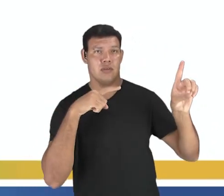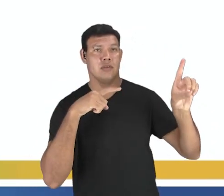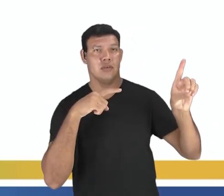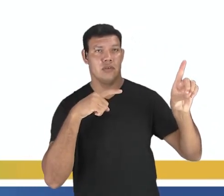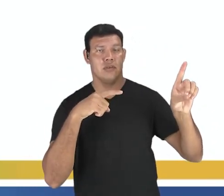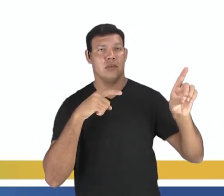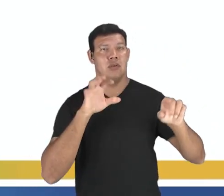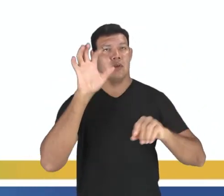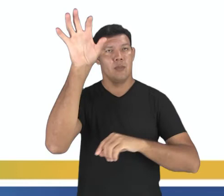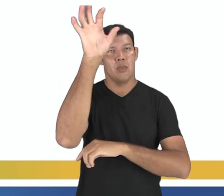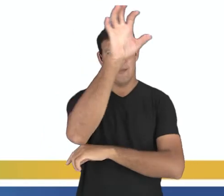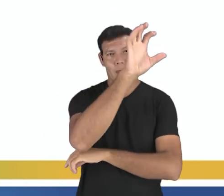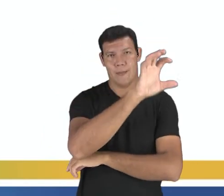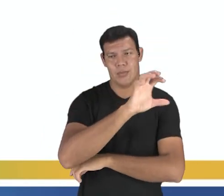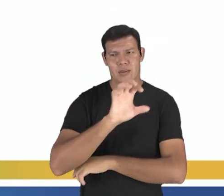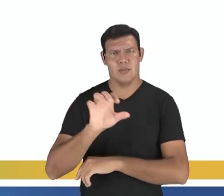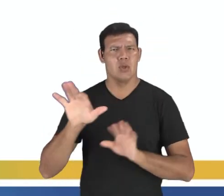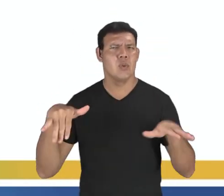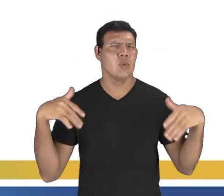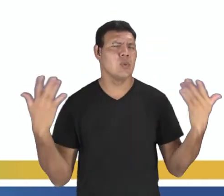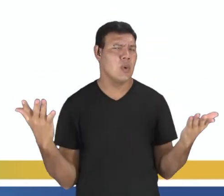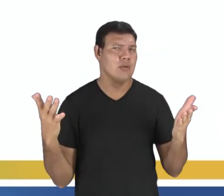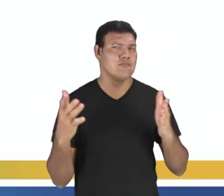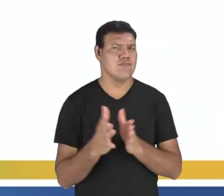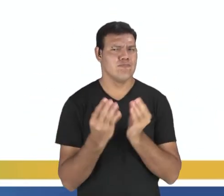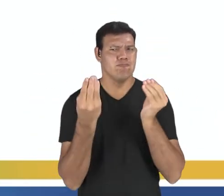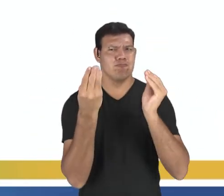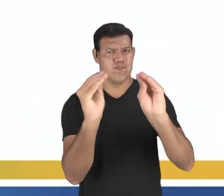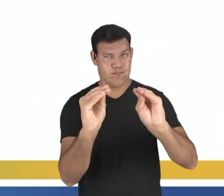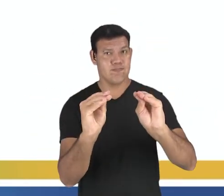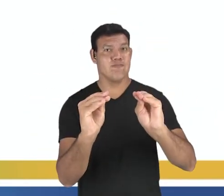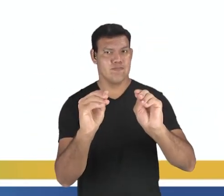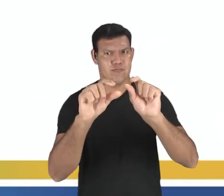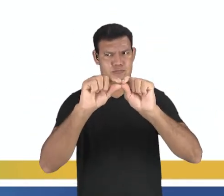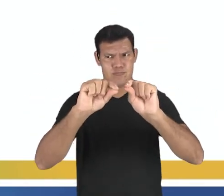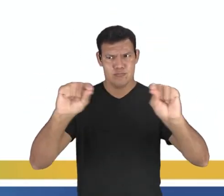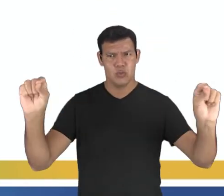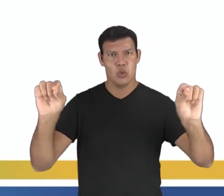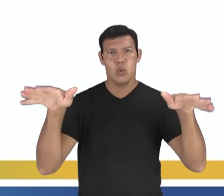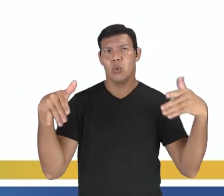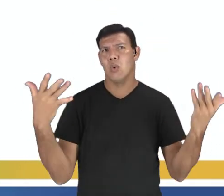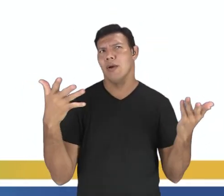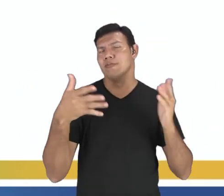de região. Então, qual desses se encaixa melhor naquela lacuna?